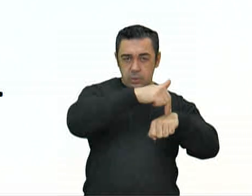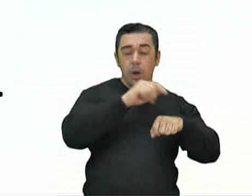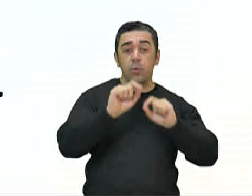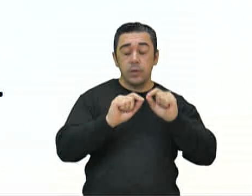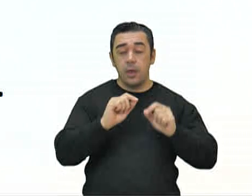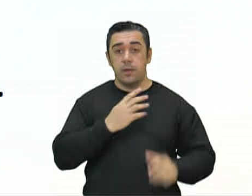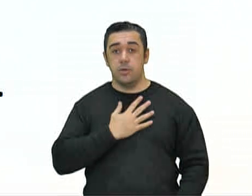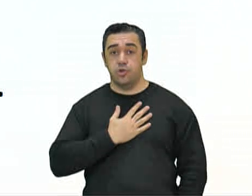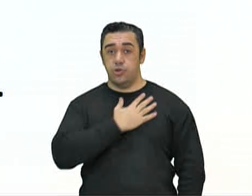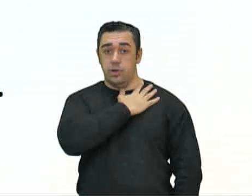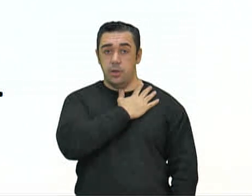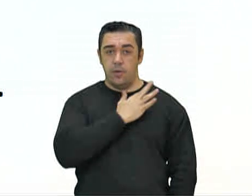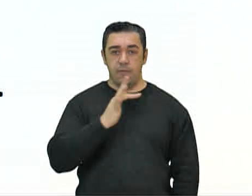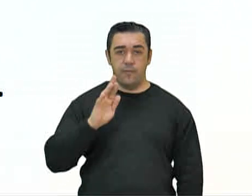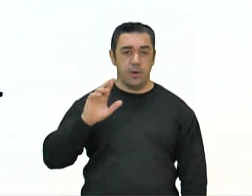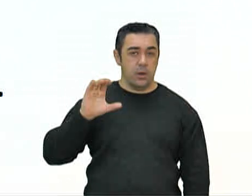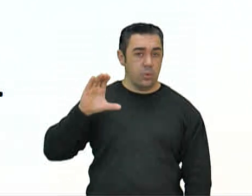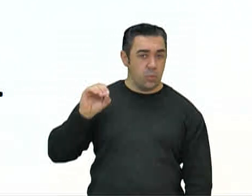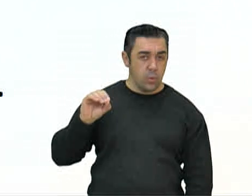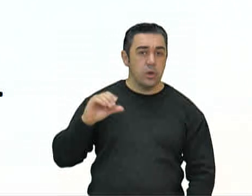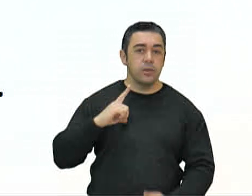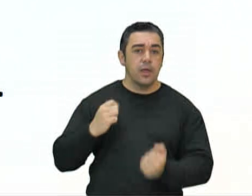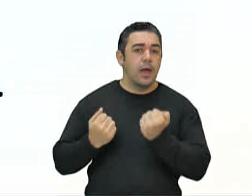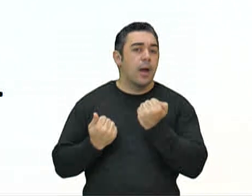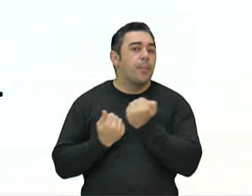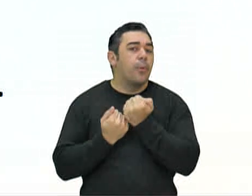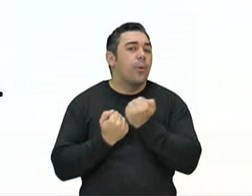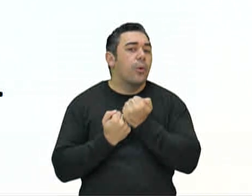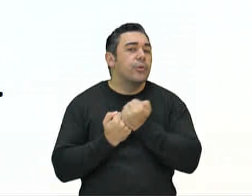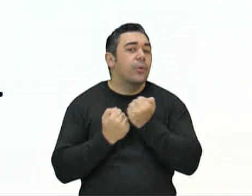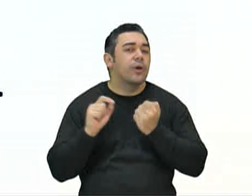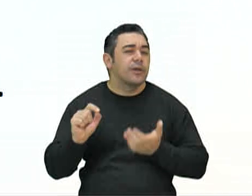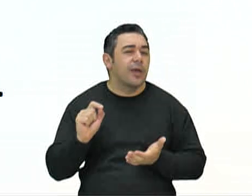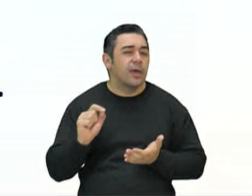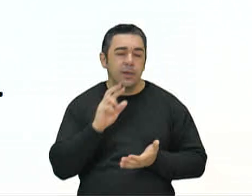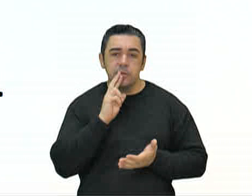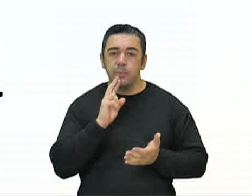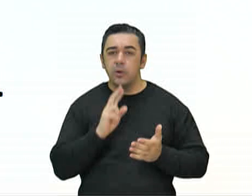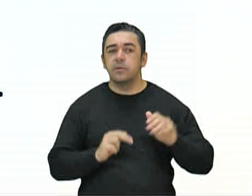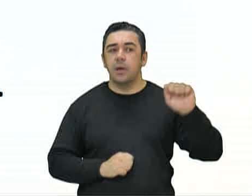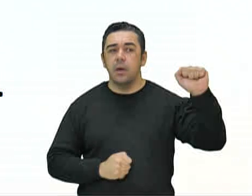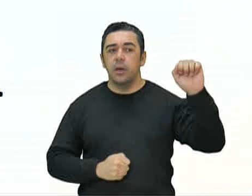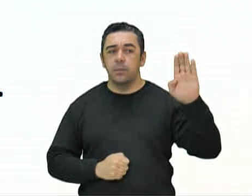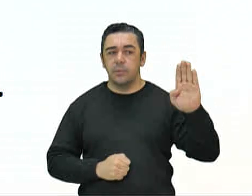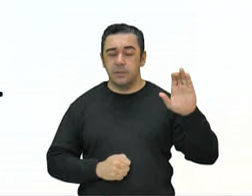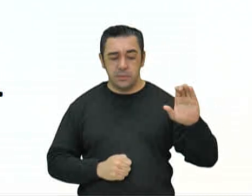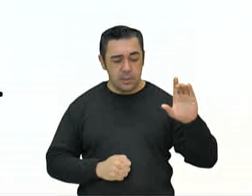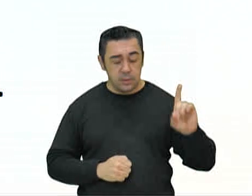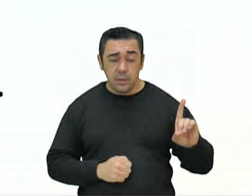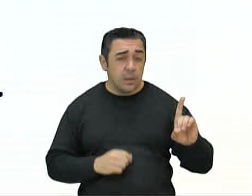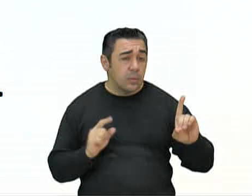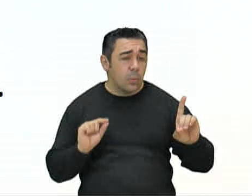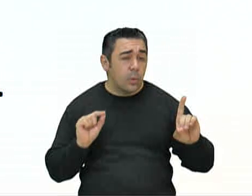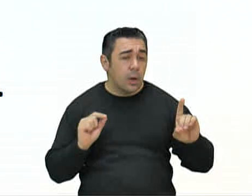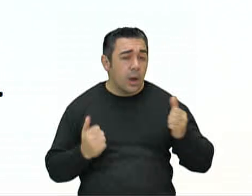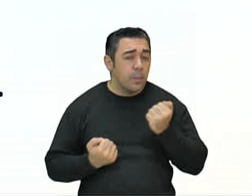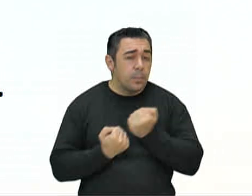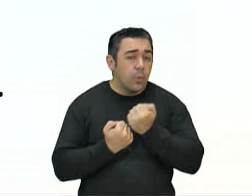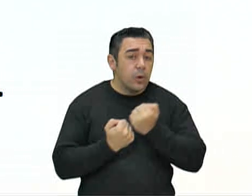general Franco, contavam com o apoio. Qual alternativa dessas está correta com relação ao apoio